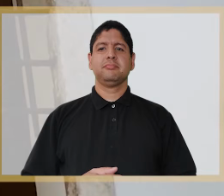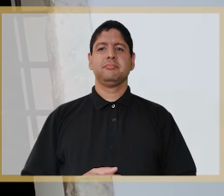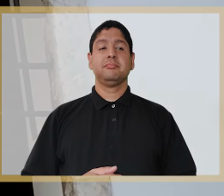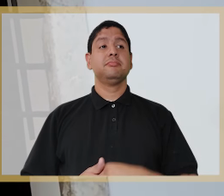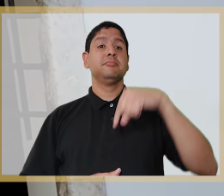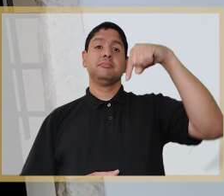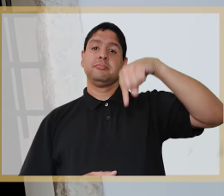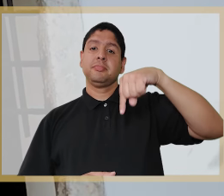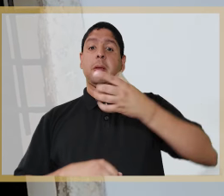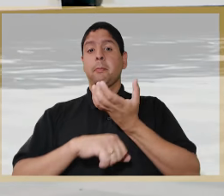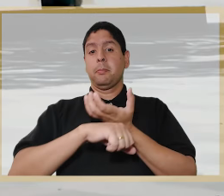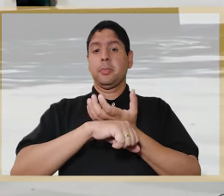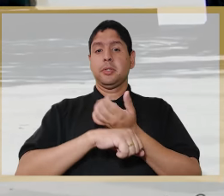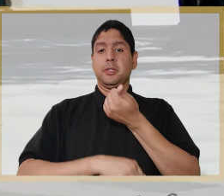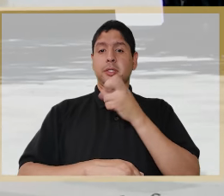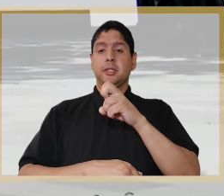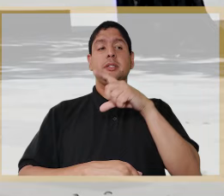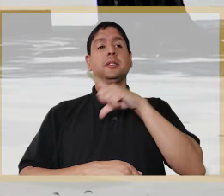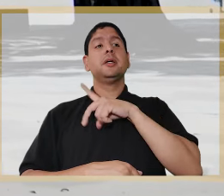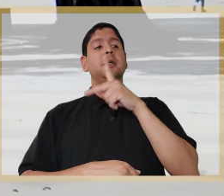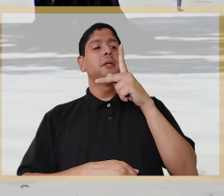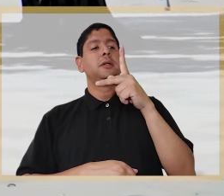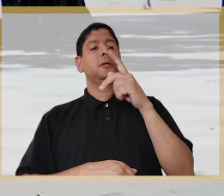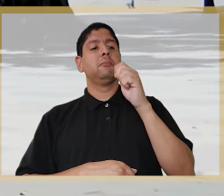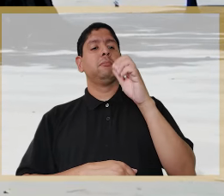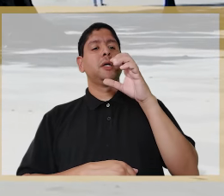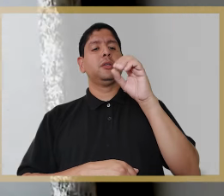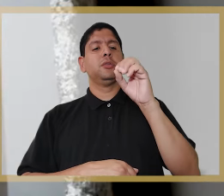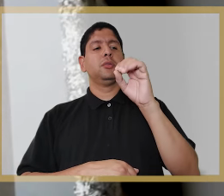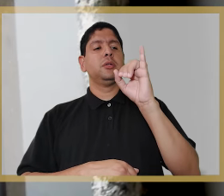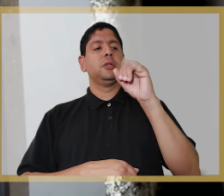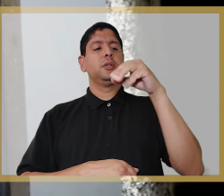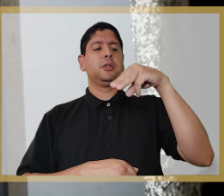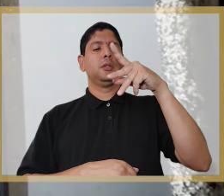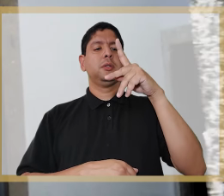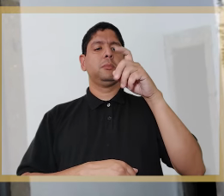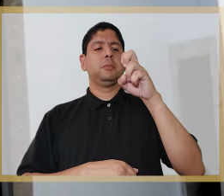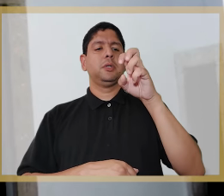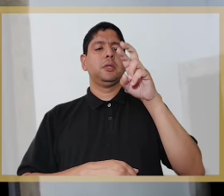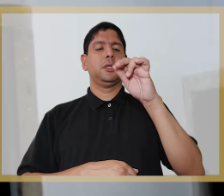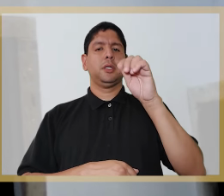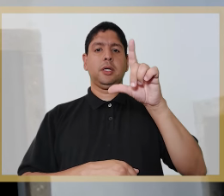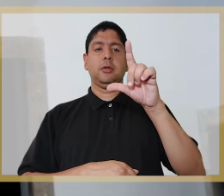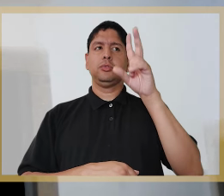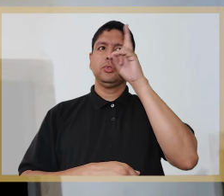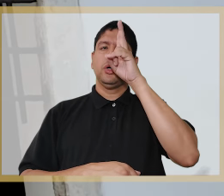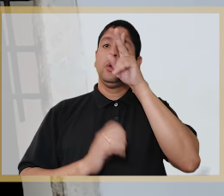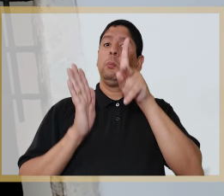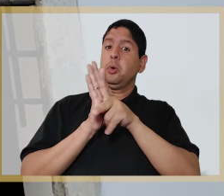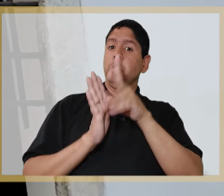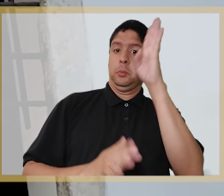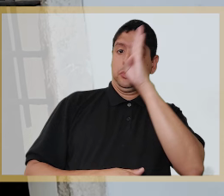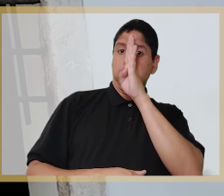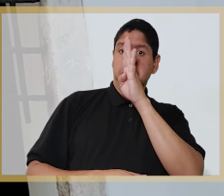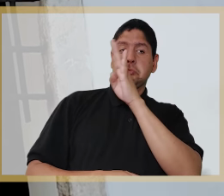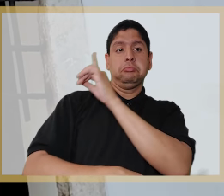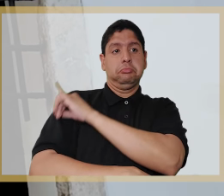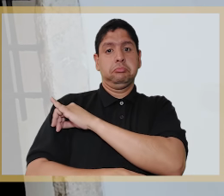E aqui na Praça 15 fica o Paço Imperial, um desses prédios que abrigam a história do Rio e do Brasil. Hoje temos